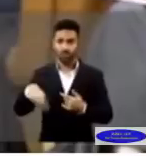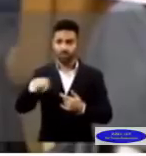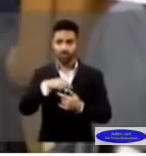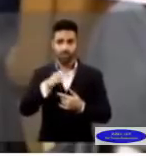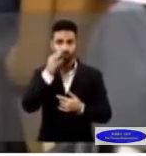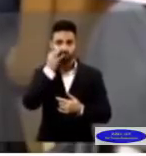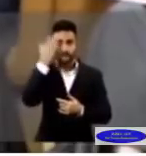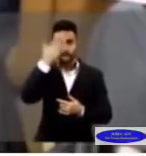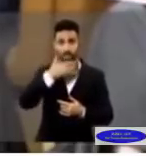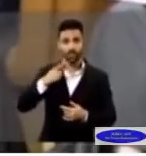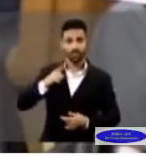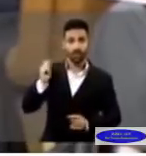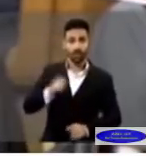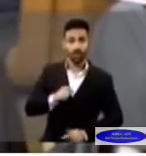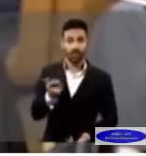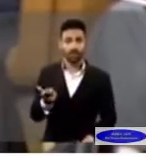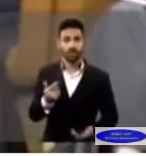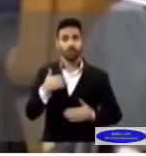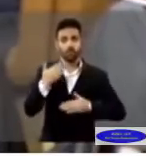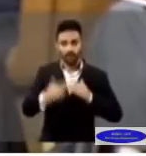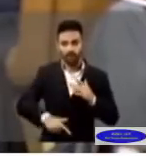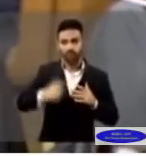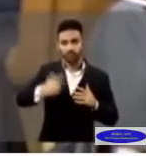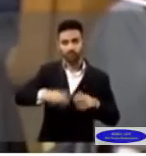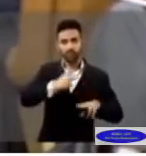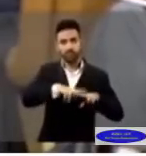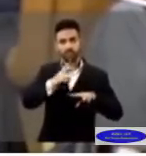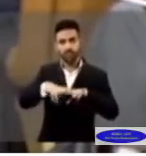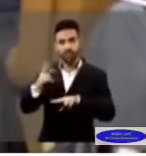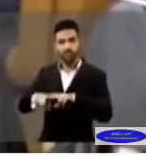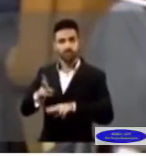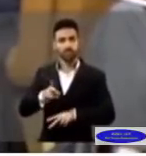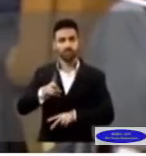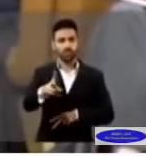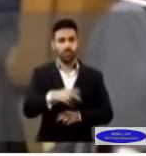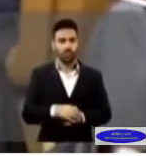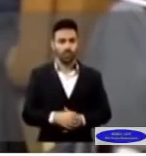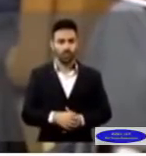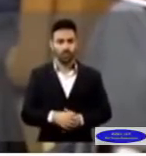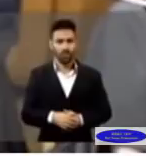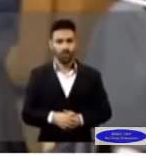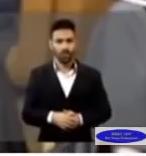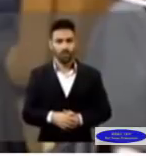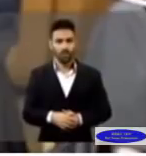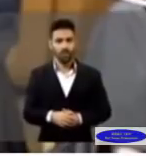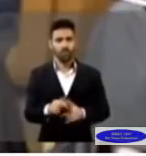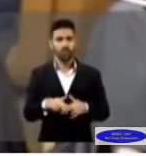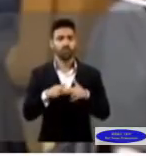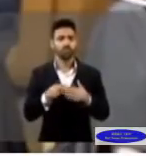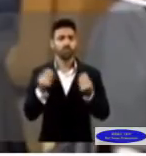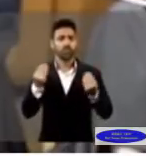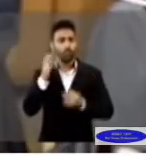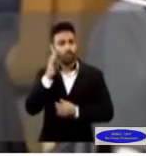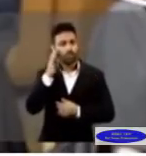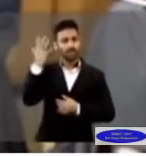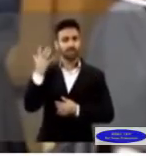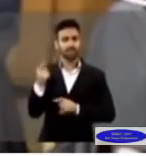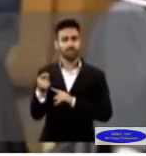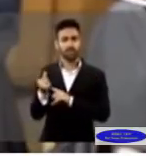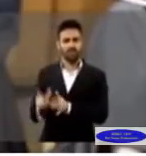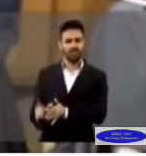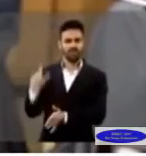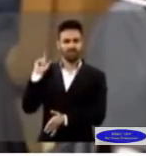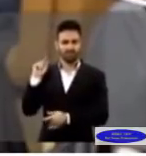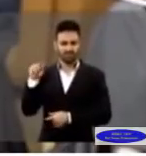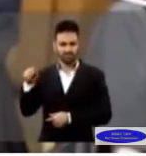E é a partir desta movediça base de mentiras que este procurador da República, neste mesmo